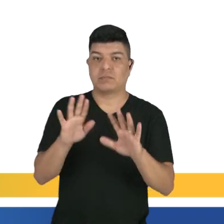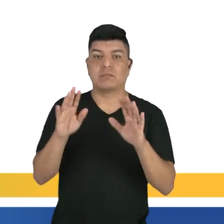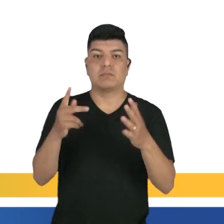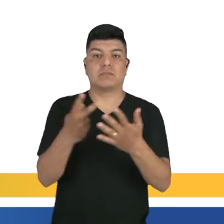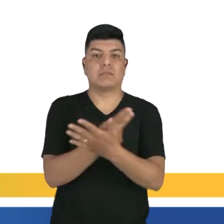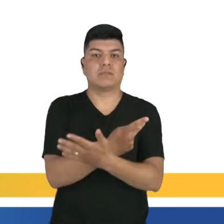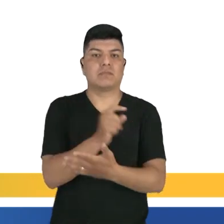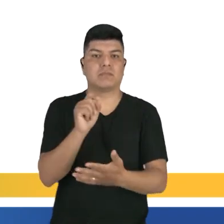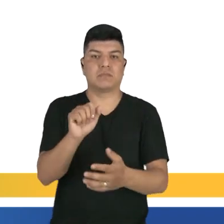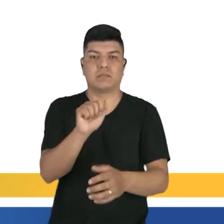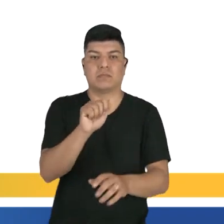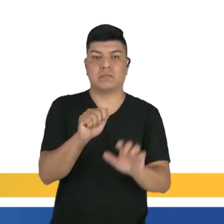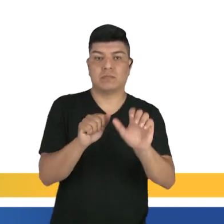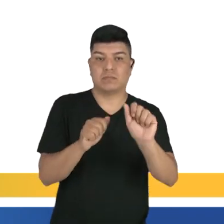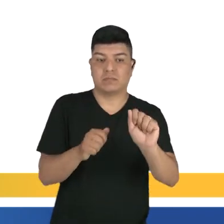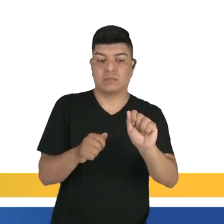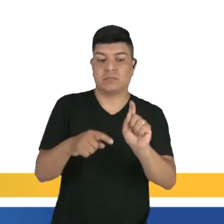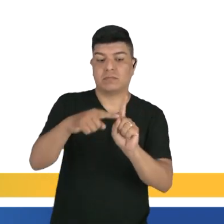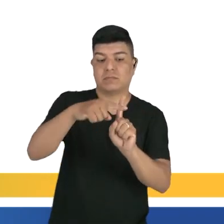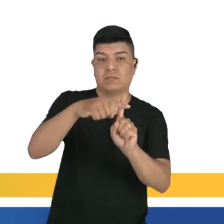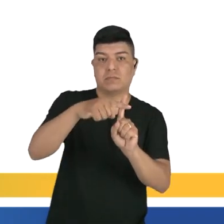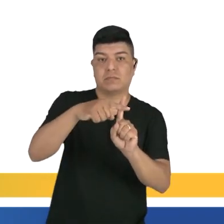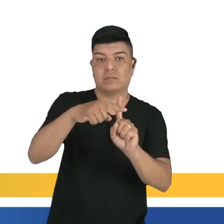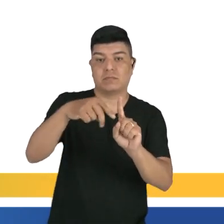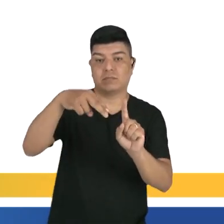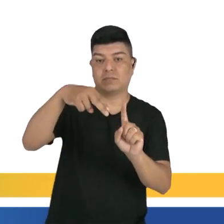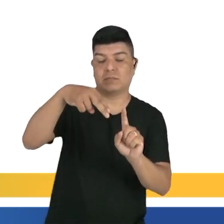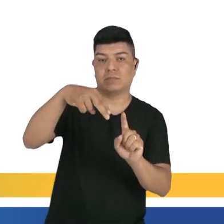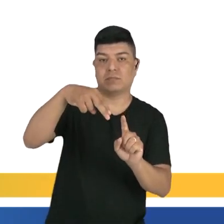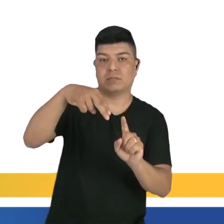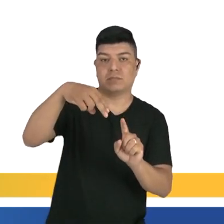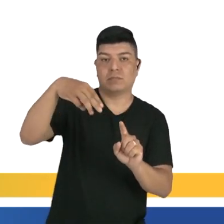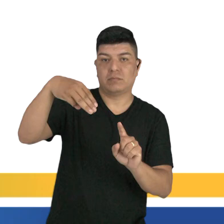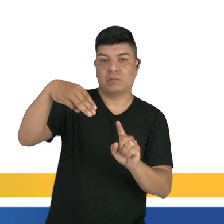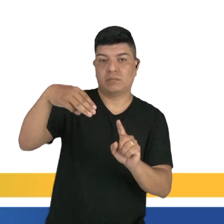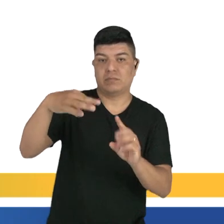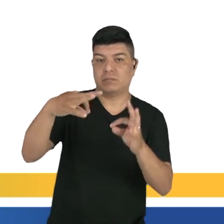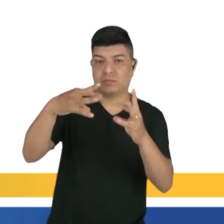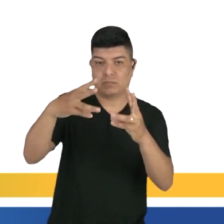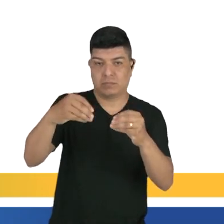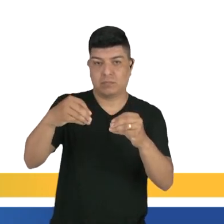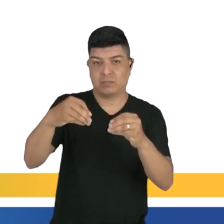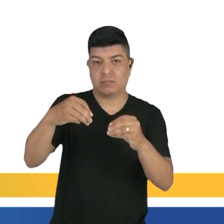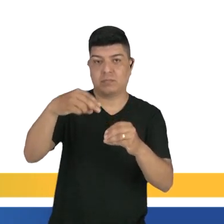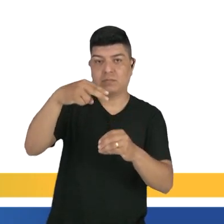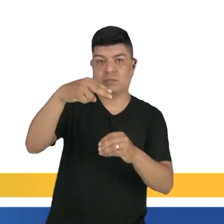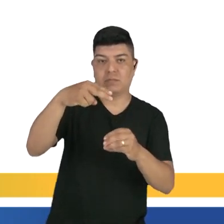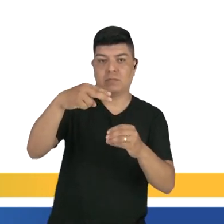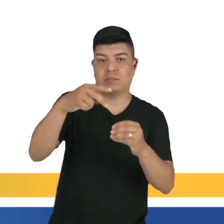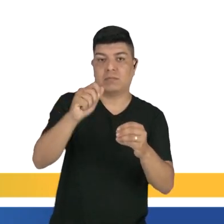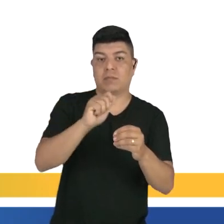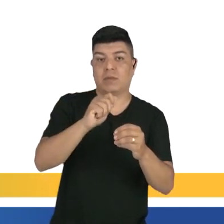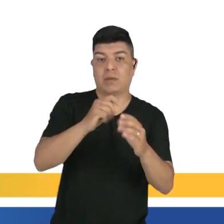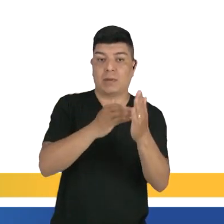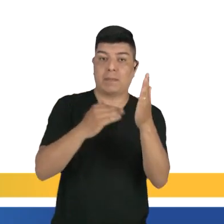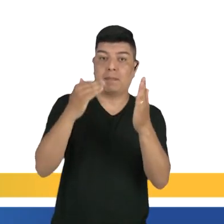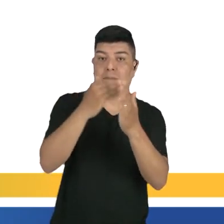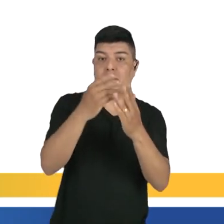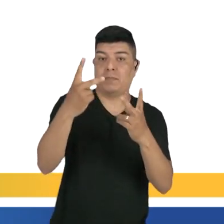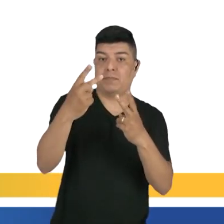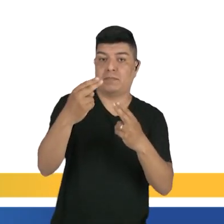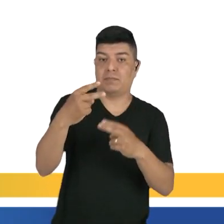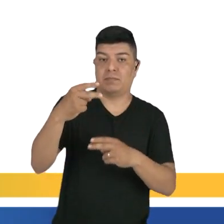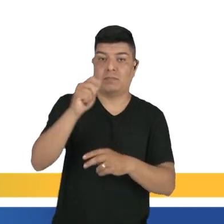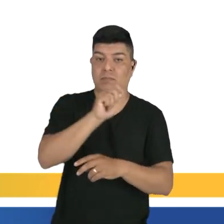que vai acontecer? Se A é um número real positivo, M e N são inteiros, né, sendo que o N é maior ou igual que 2, olha o que vai